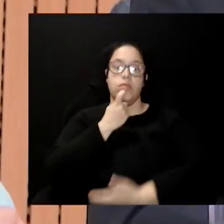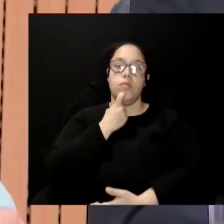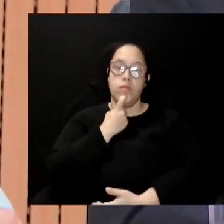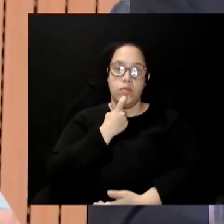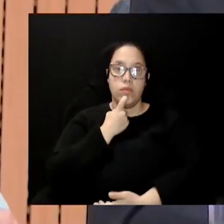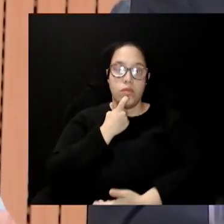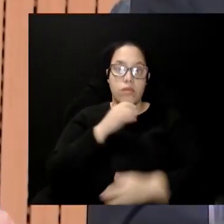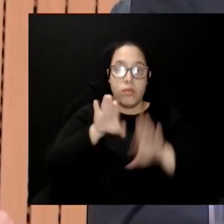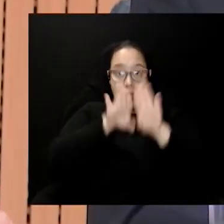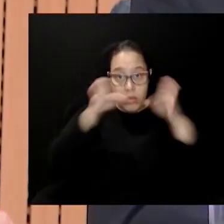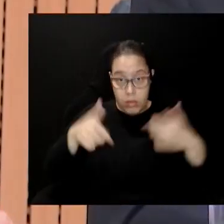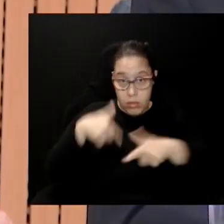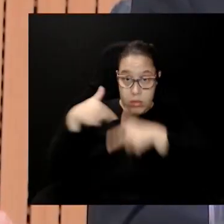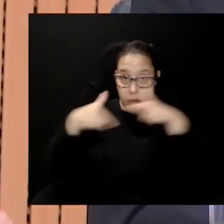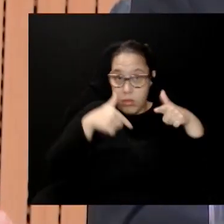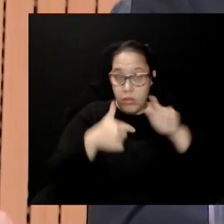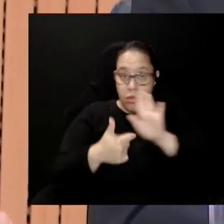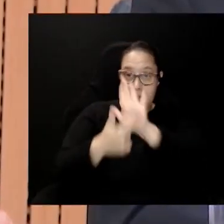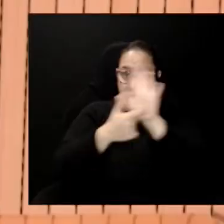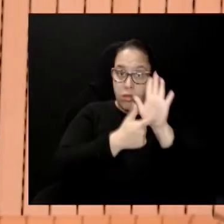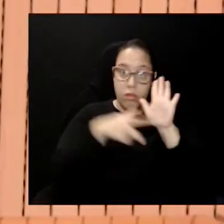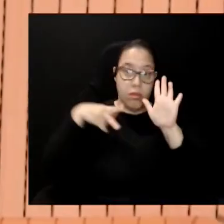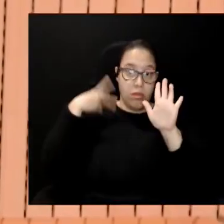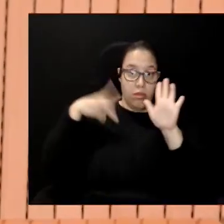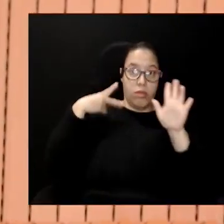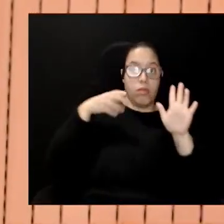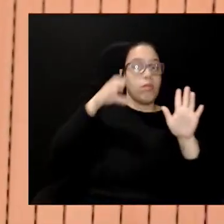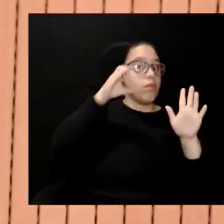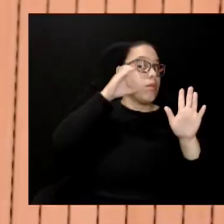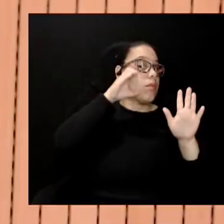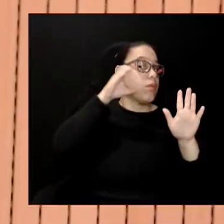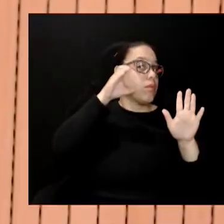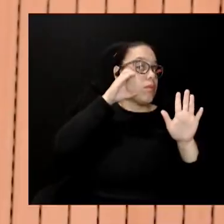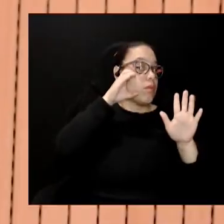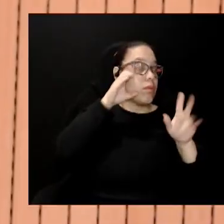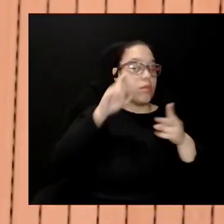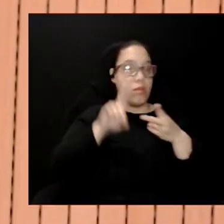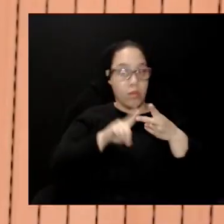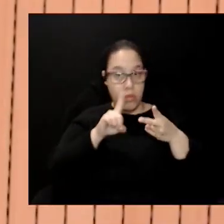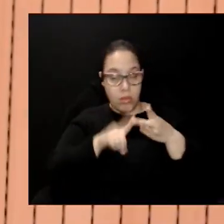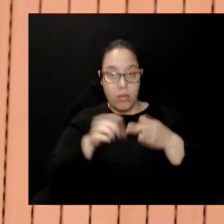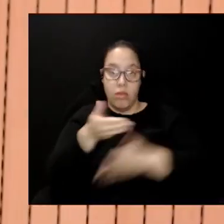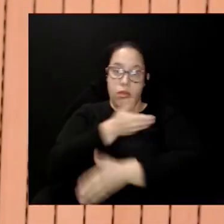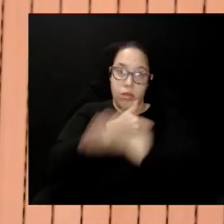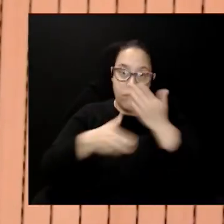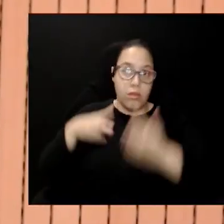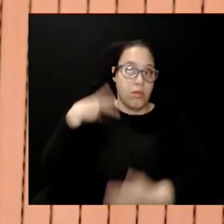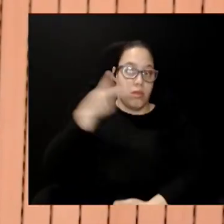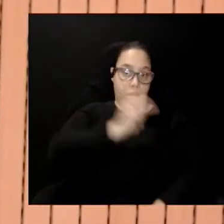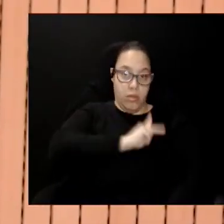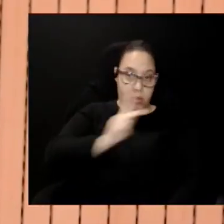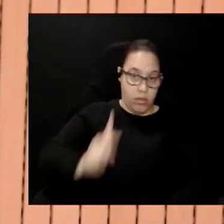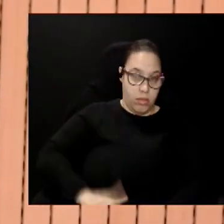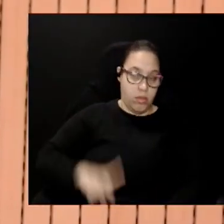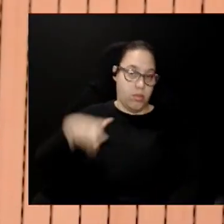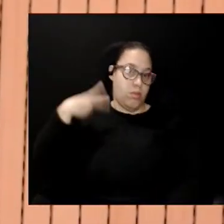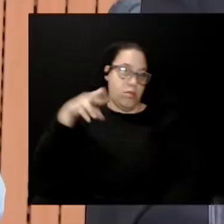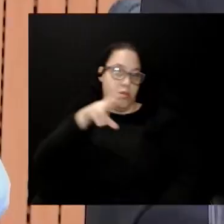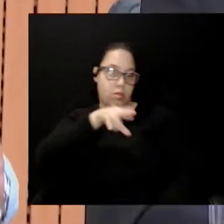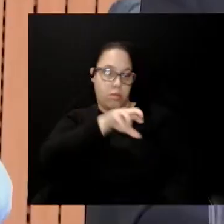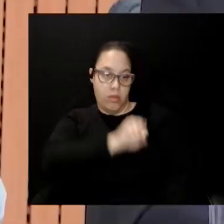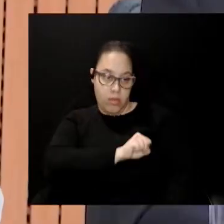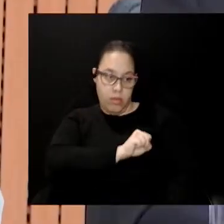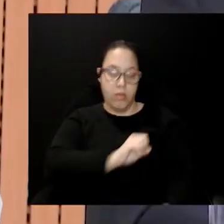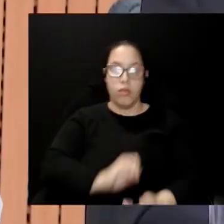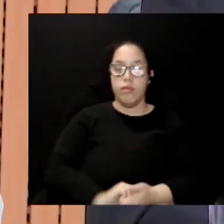foi presidida pelo vereador Luiz Cirilo e teve a participação do presidente da Câmara, o vereador Luiz Rossini.